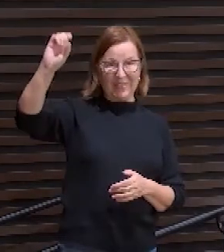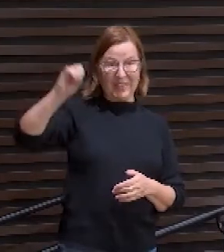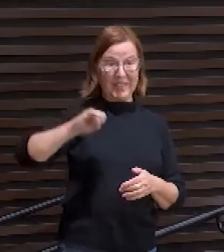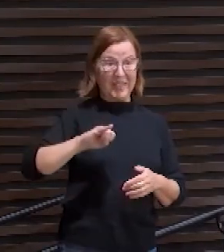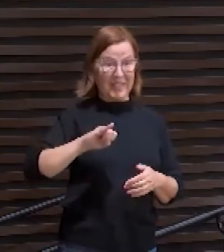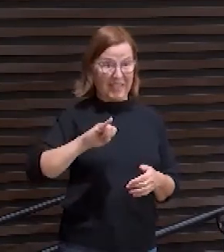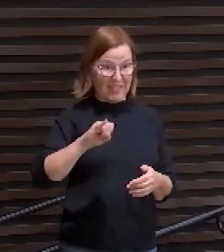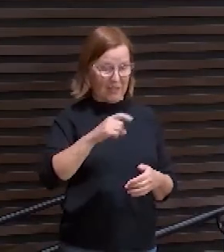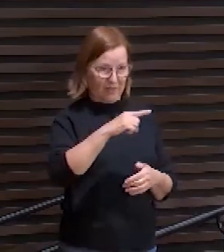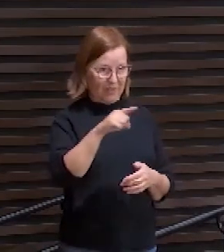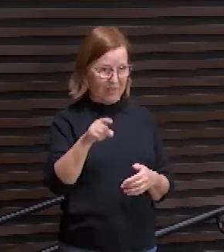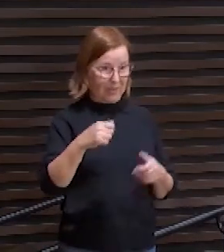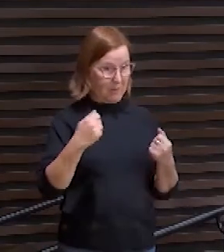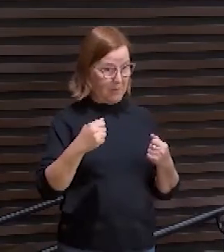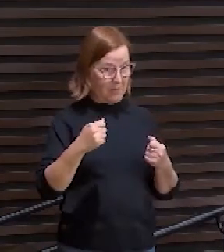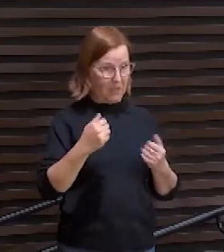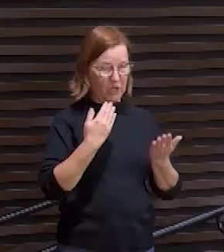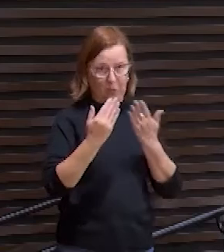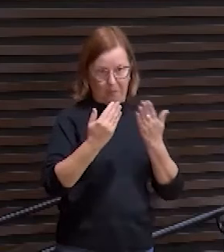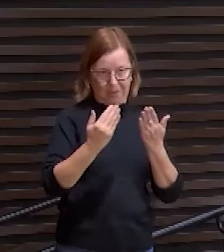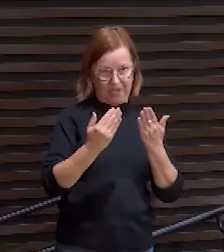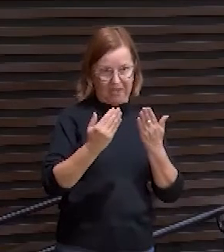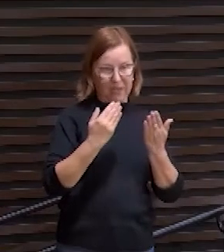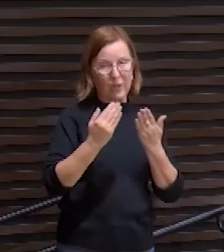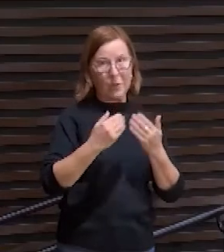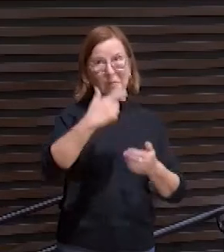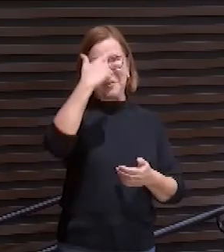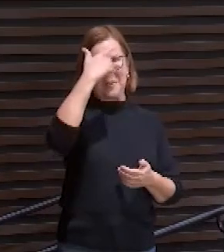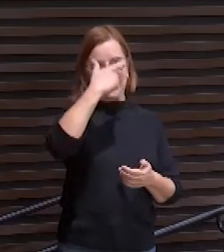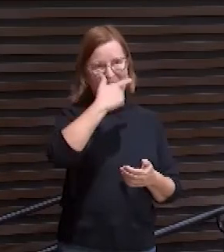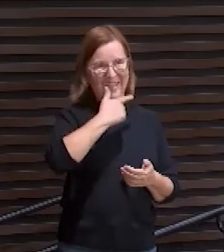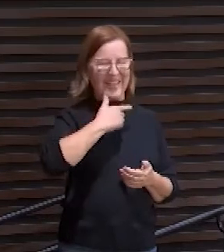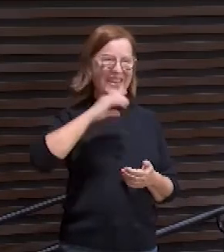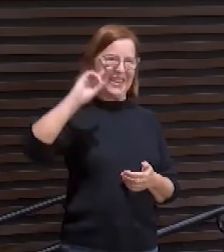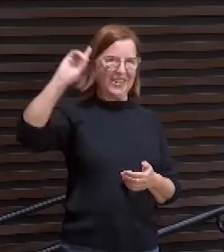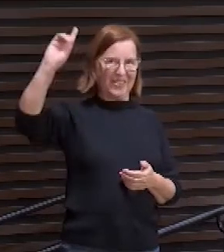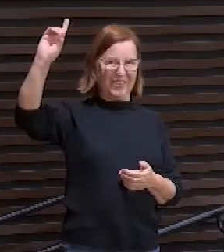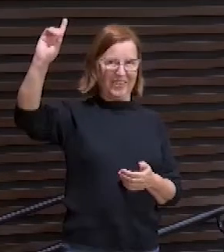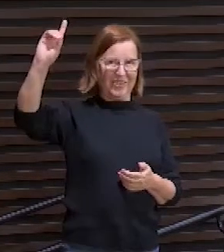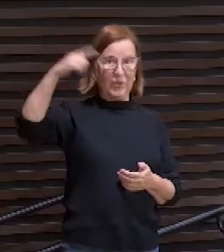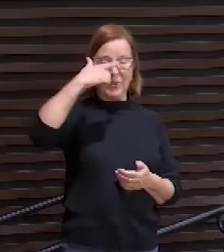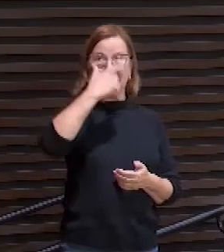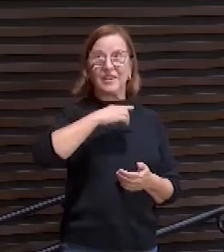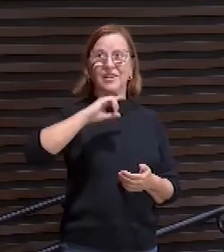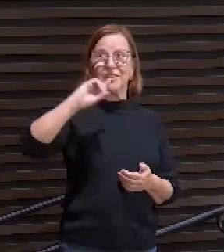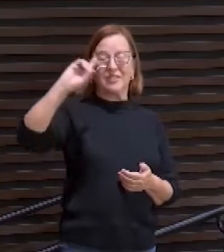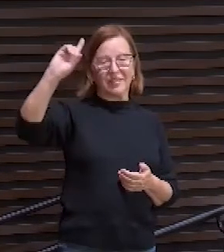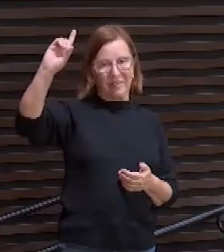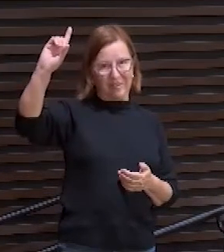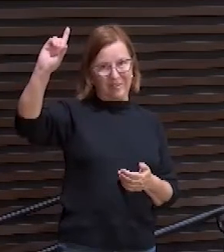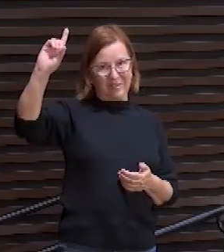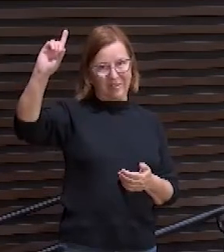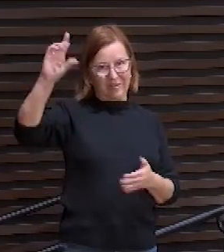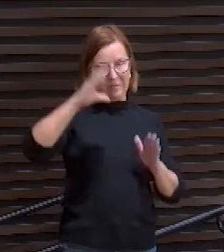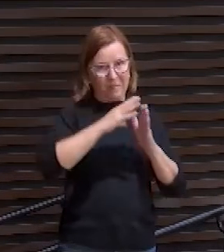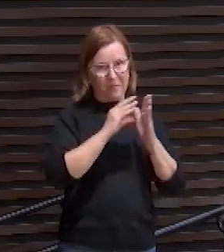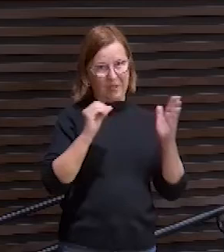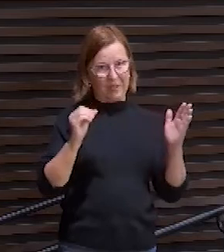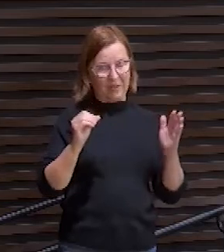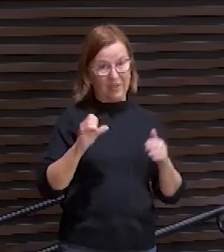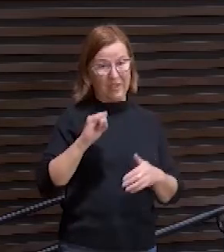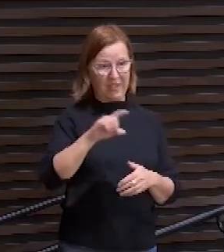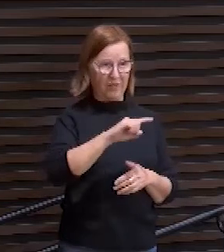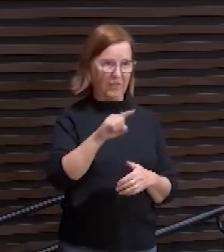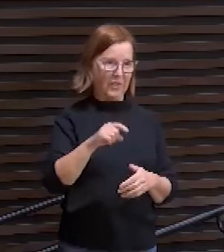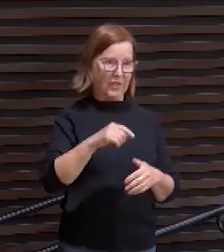se comparar, compare-se ao caráter de Deus. O caráter de Deus contido nas Escrituras. E se você for